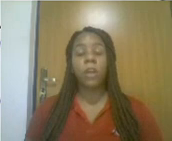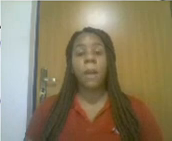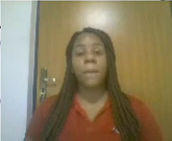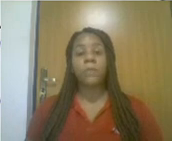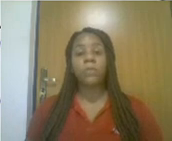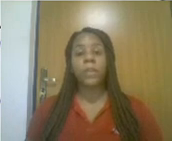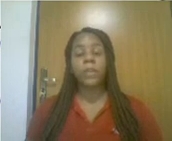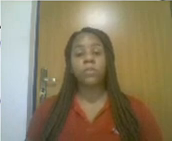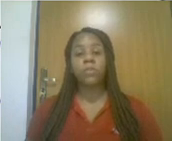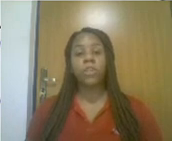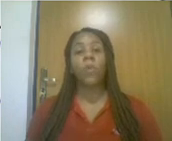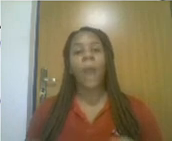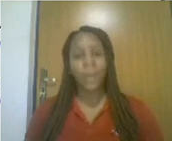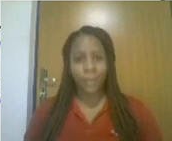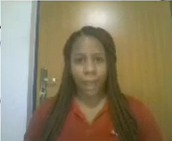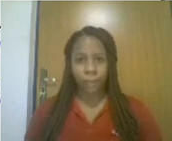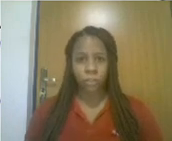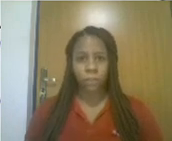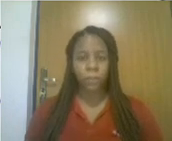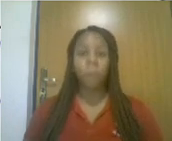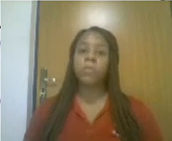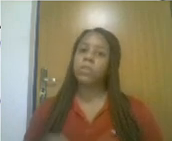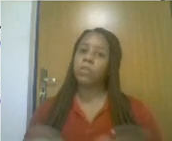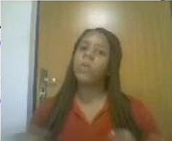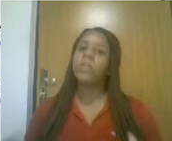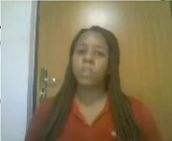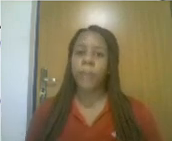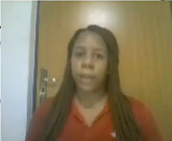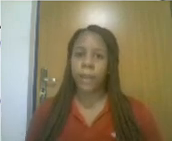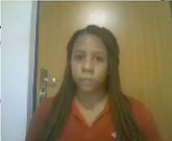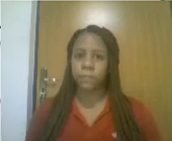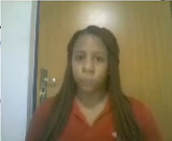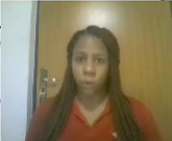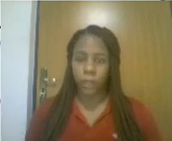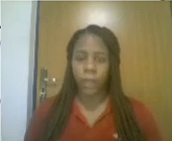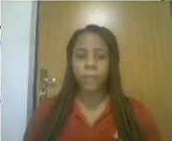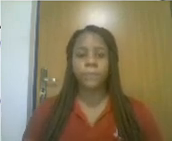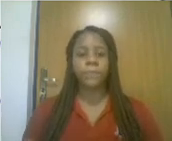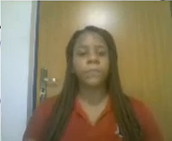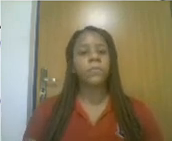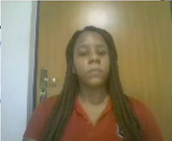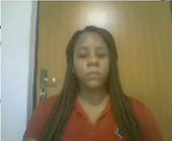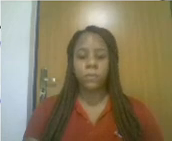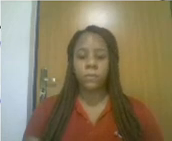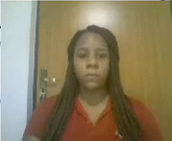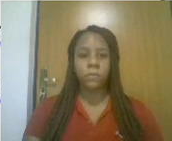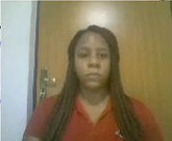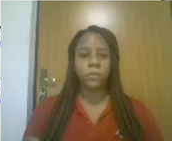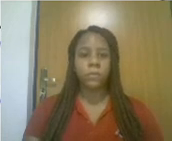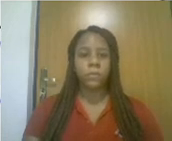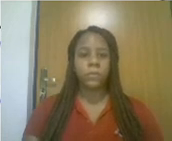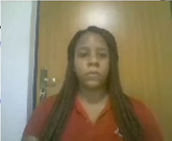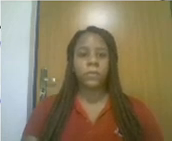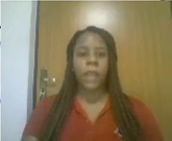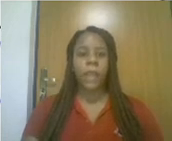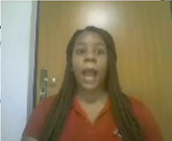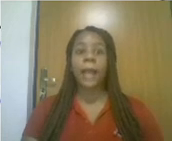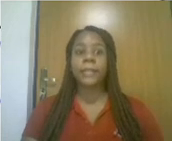parágrafos, mas um texto de qualidade, não um texto de quantidade, ok?